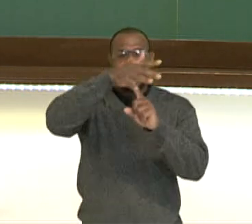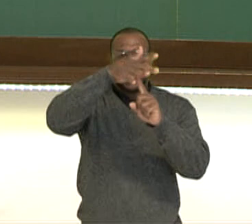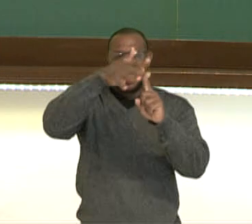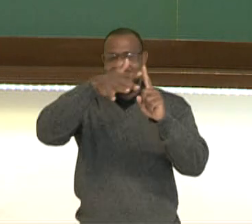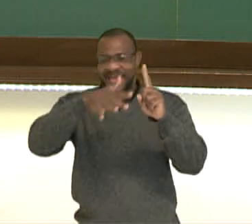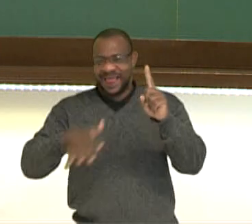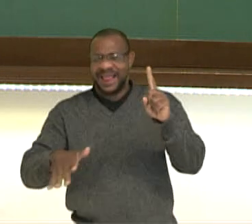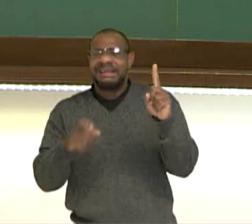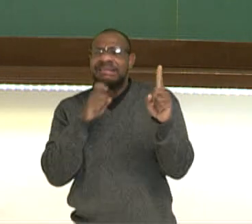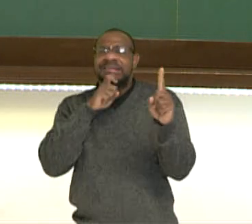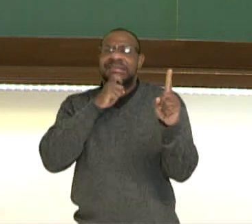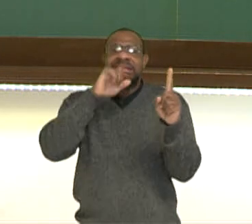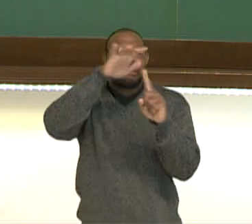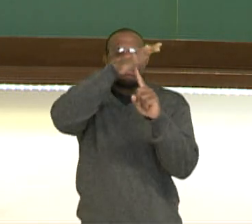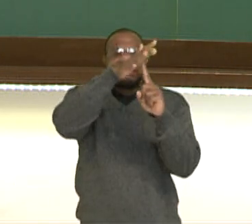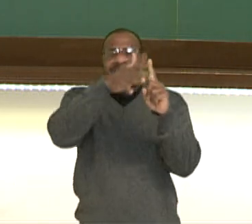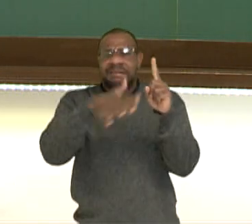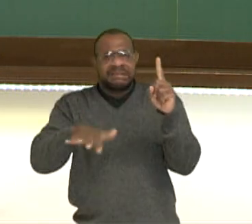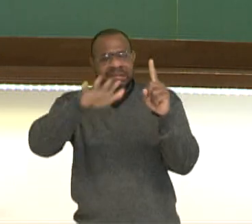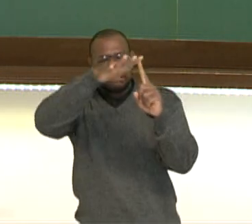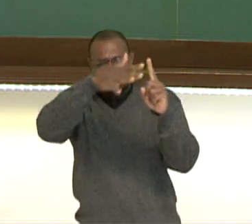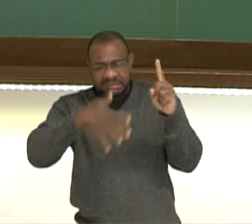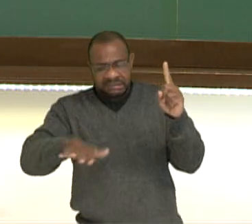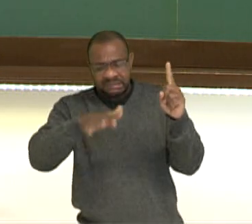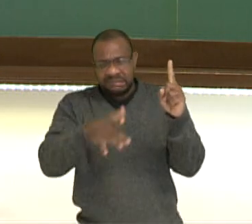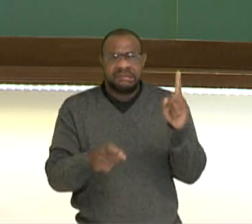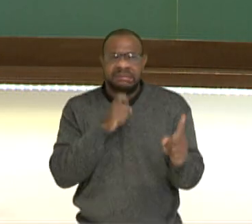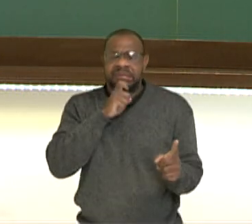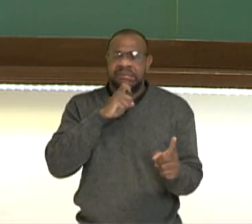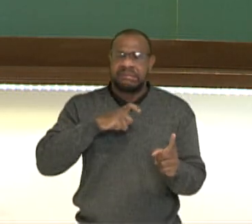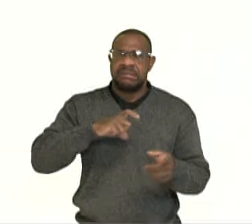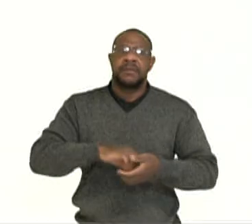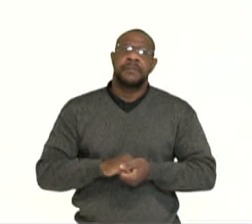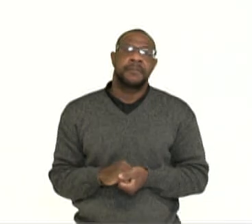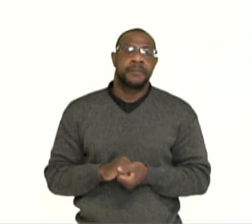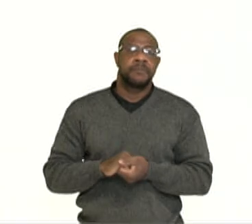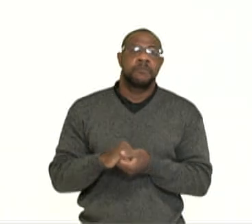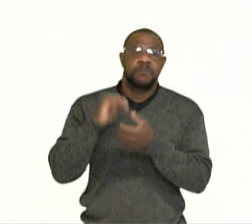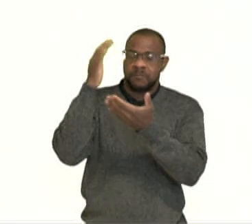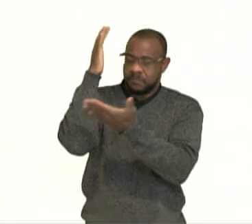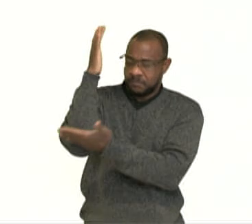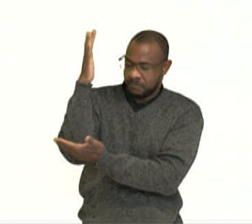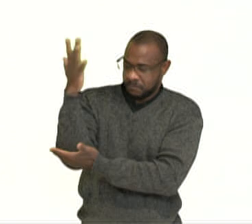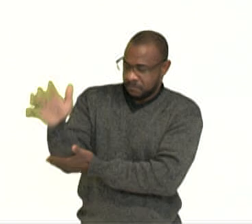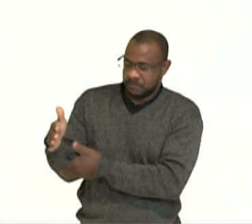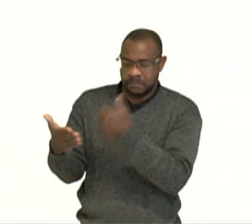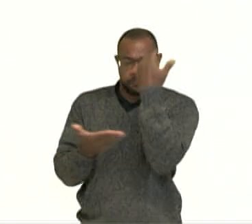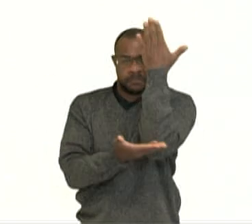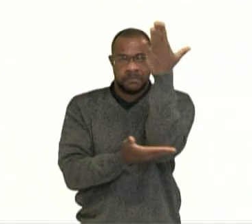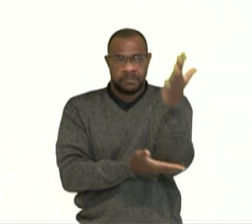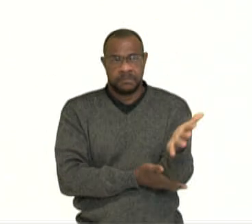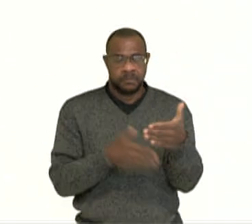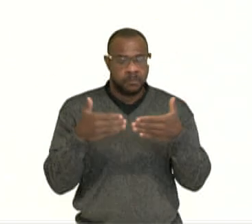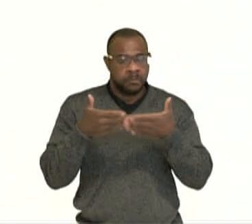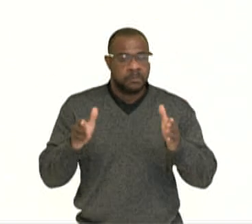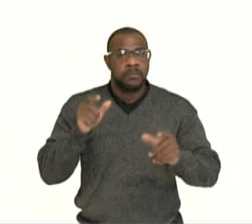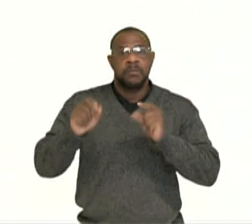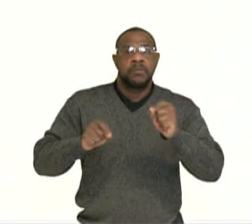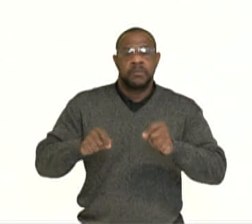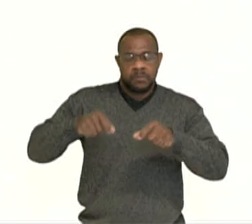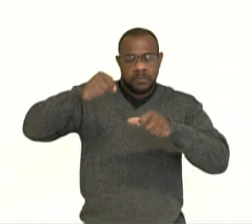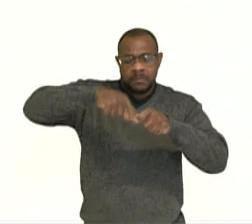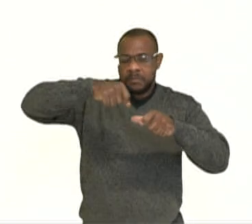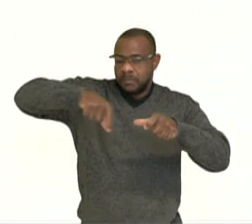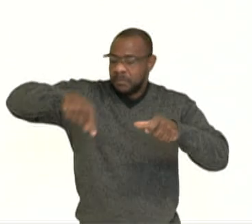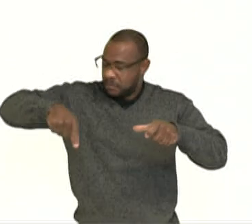períodos mais frios do ano. Aqui, o desmatamento, por consequência, abriu espaço para áreas agrícolas